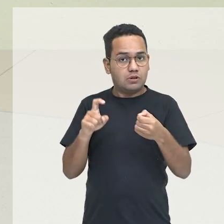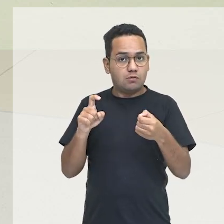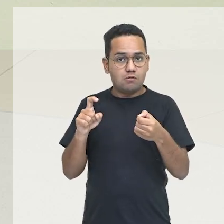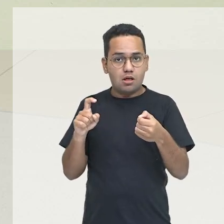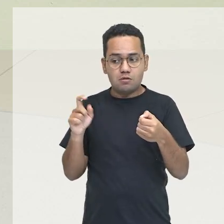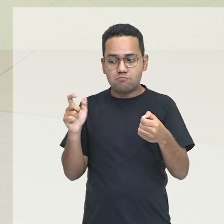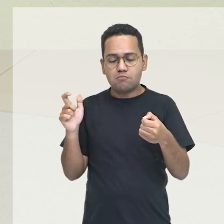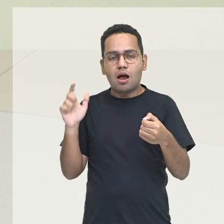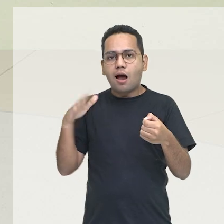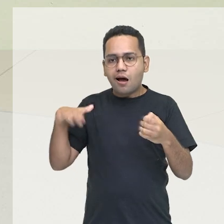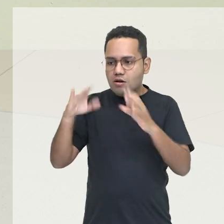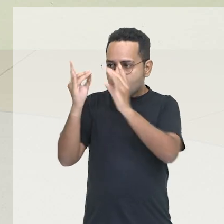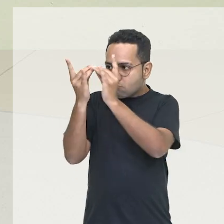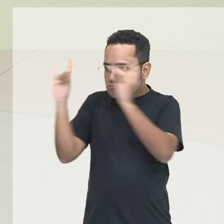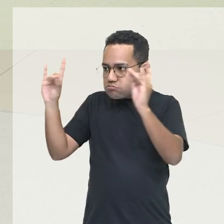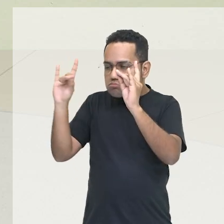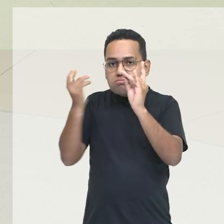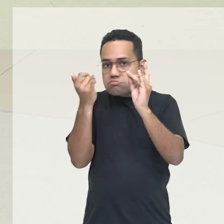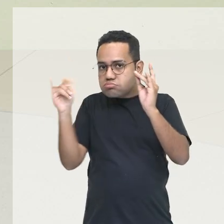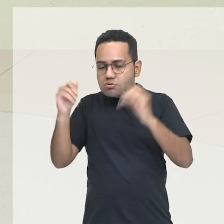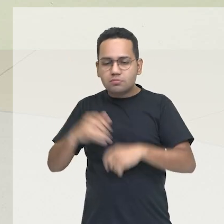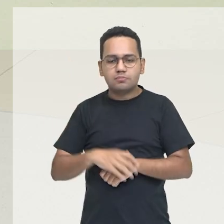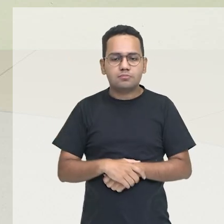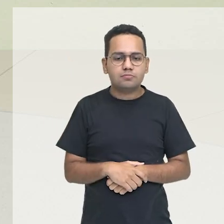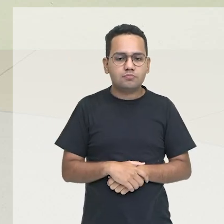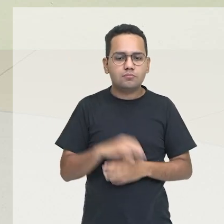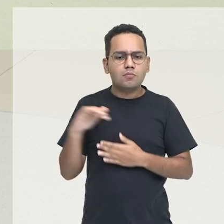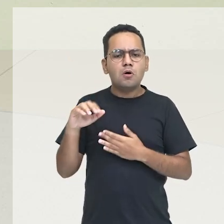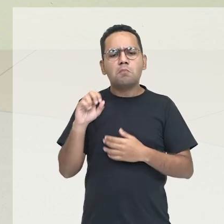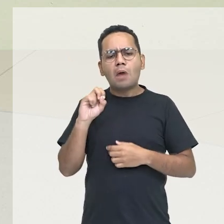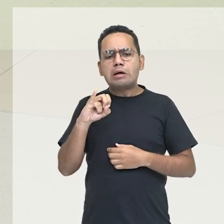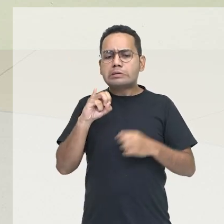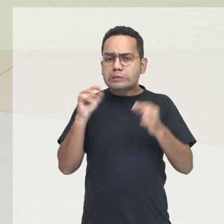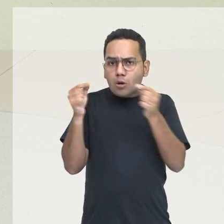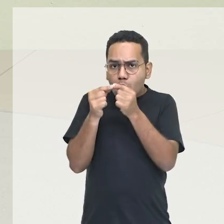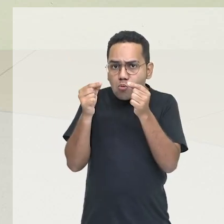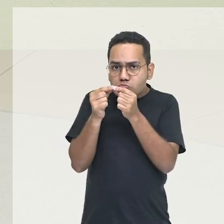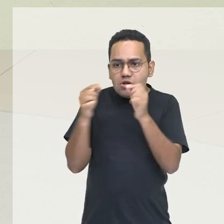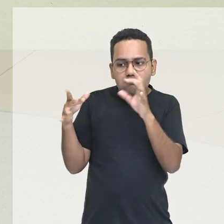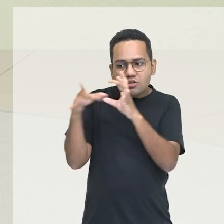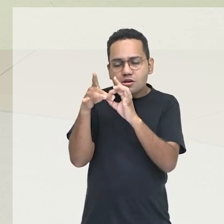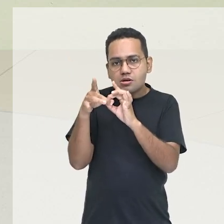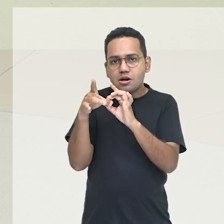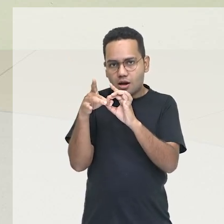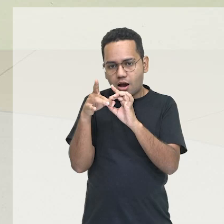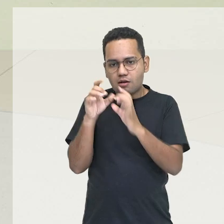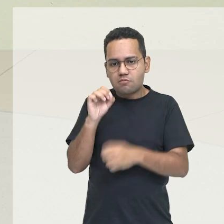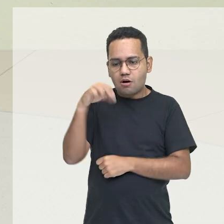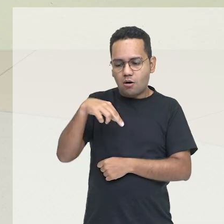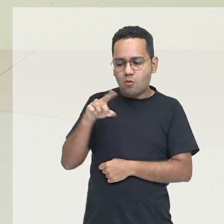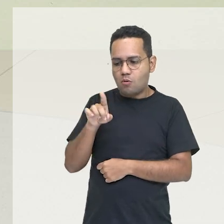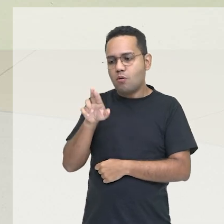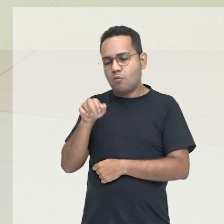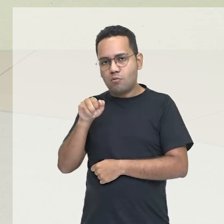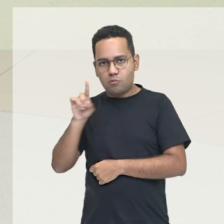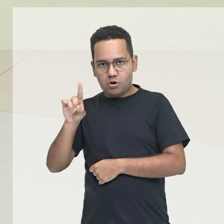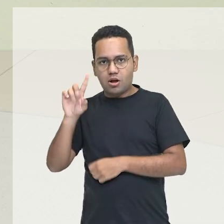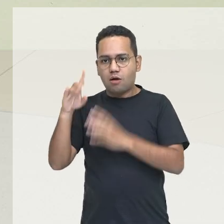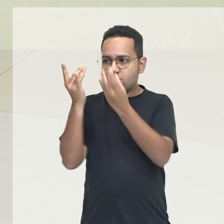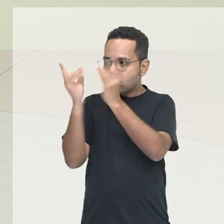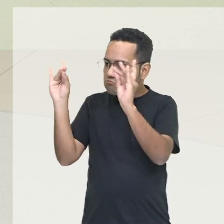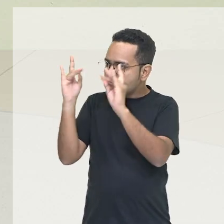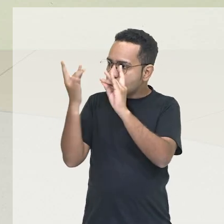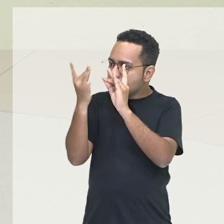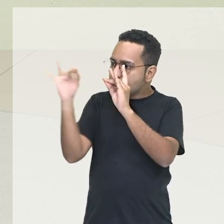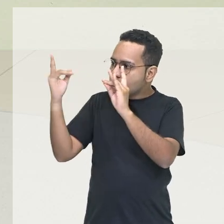sistemas conectados à rede, são chamados de on-grid. No entanto, a corrente de energia gerada